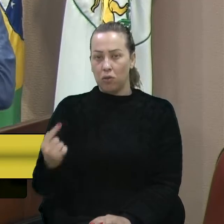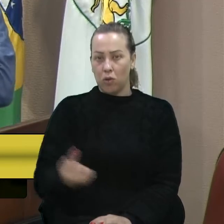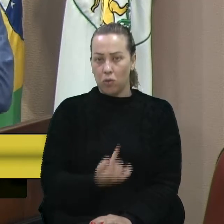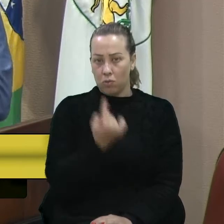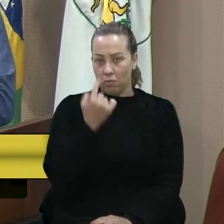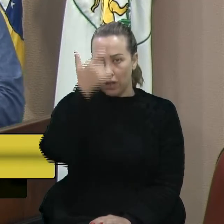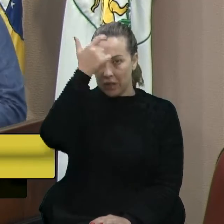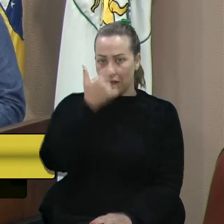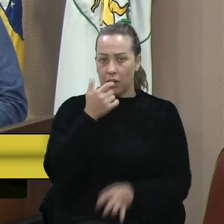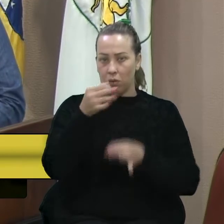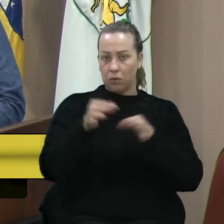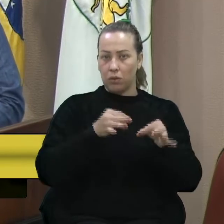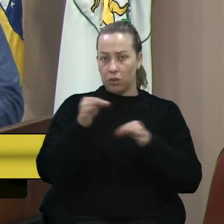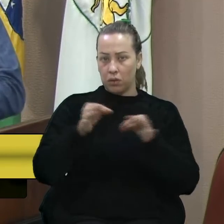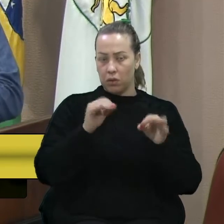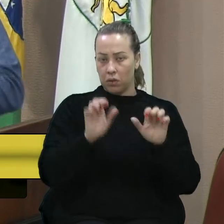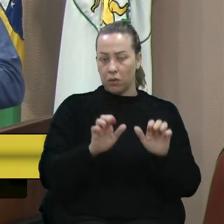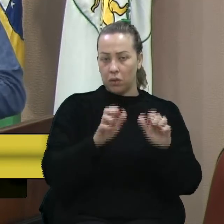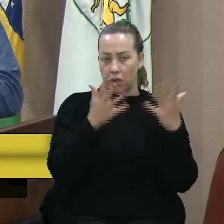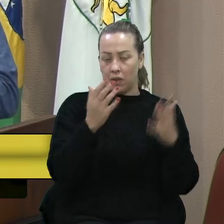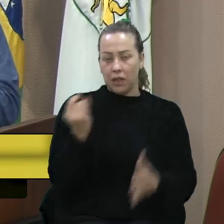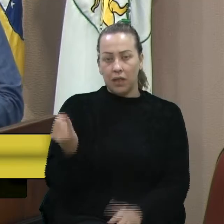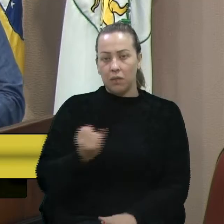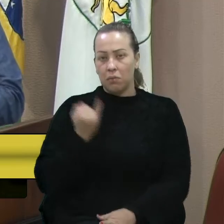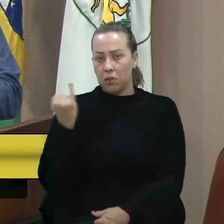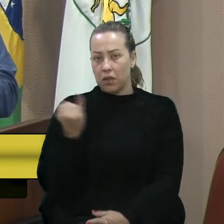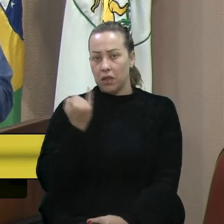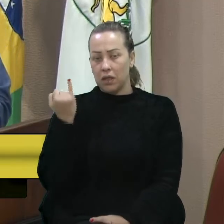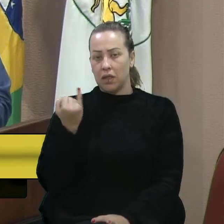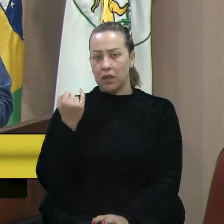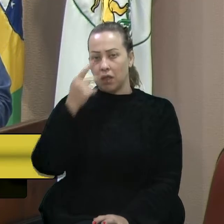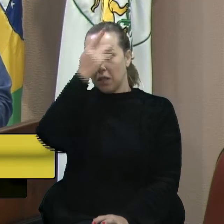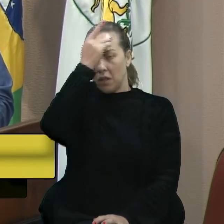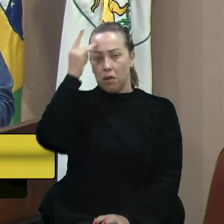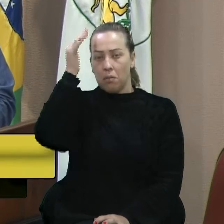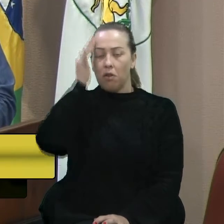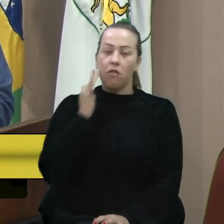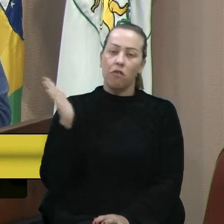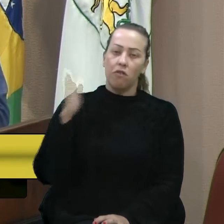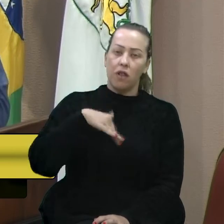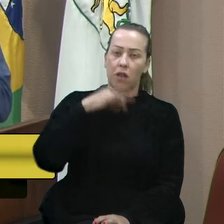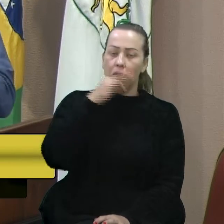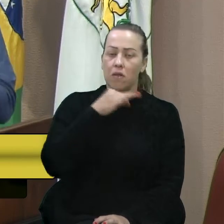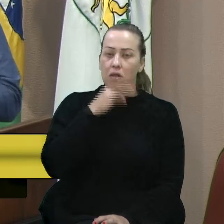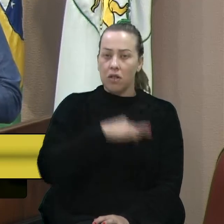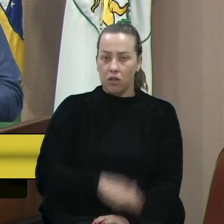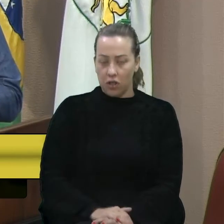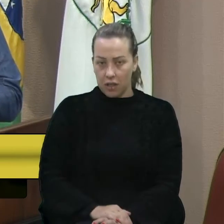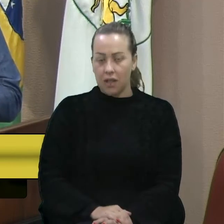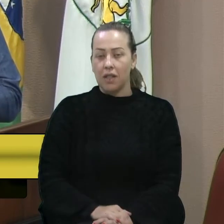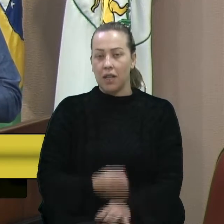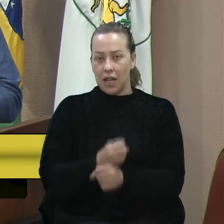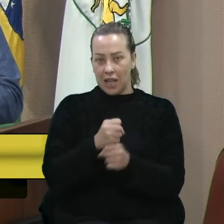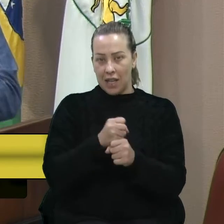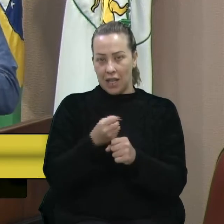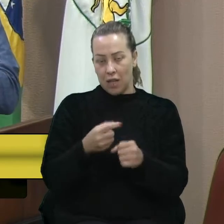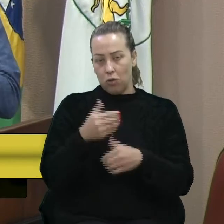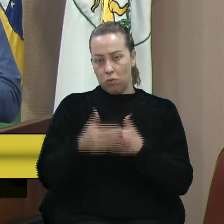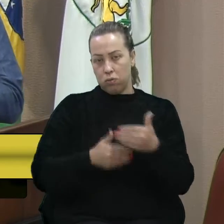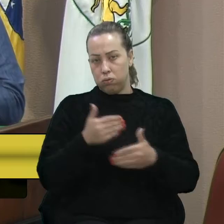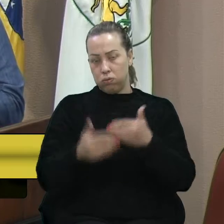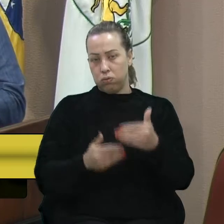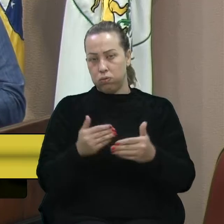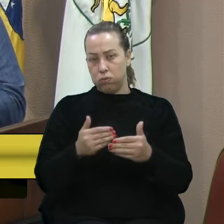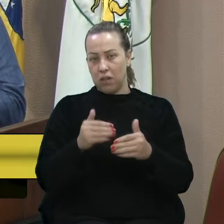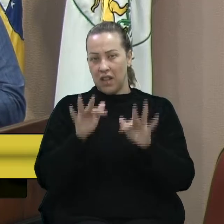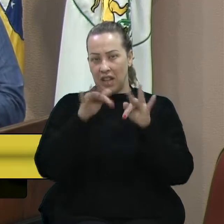das organizadoras desse evento, a importância que foi o Freire vir a Caxias. E anos antes dessa vinda, no final